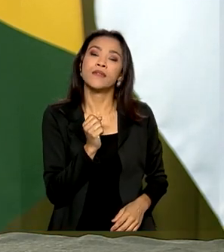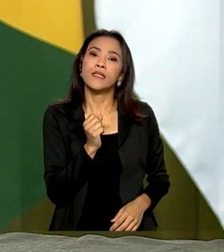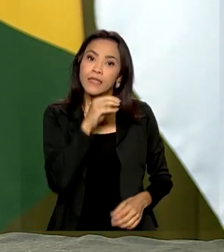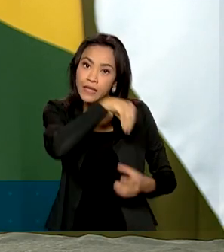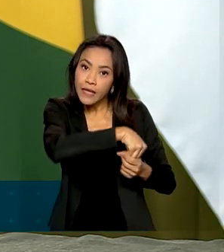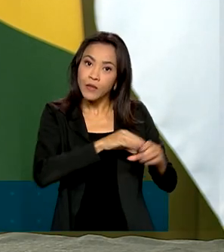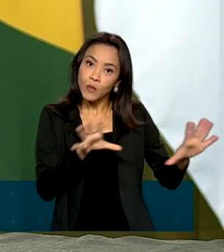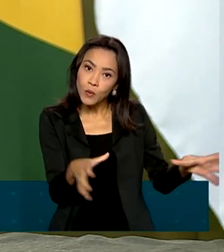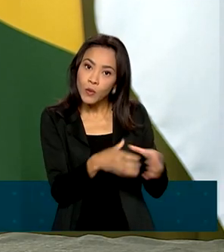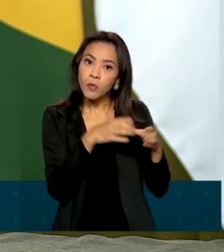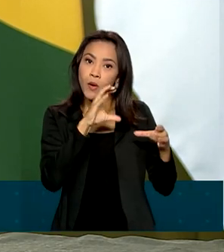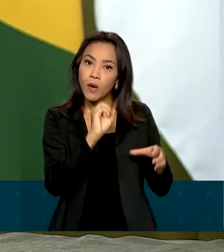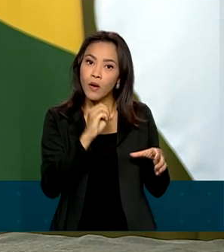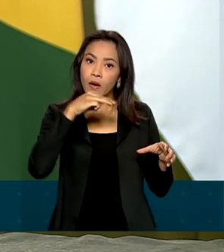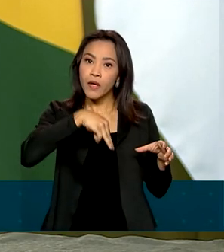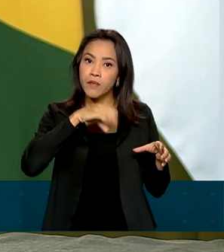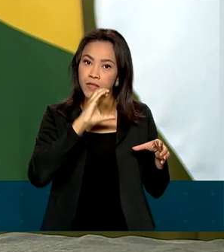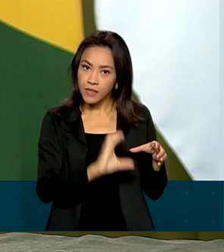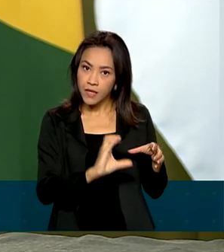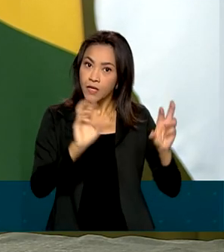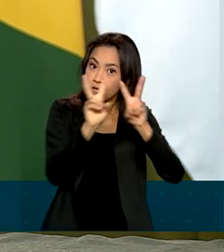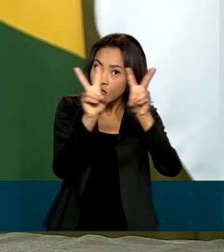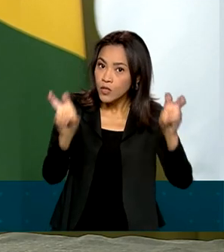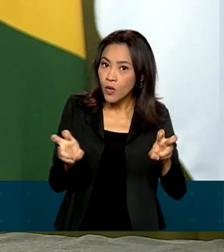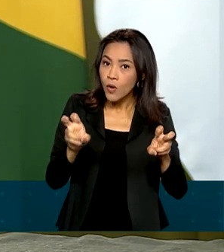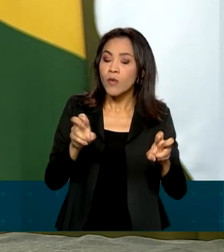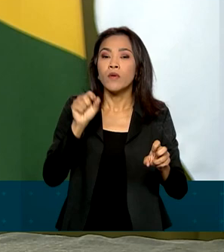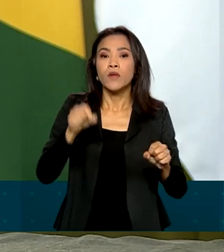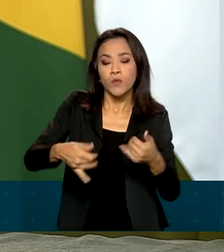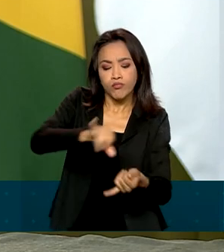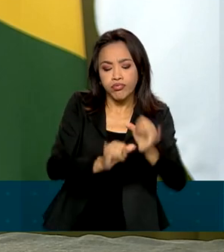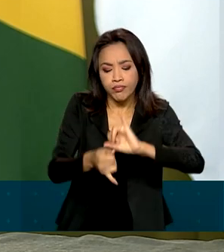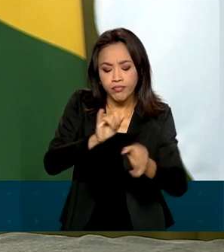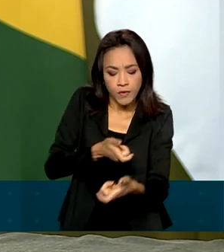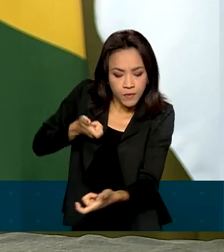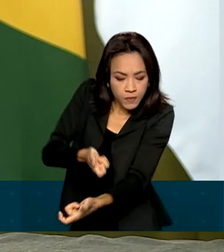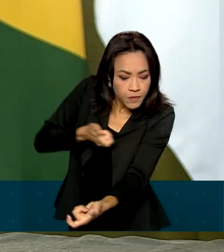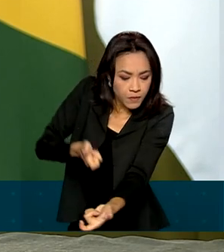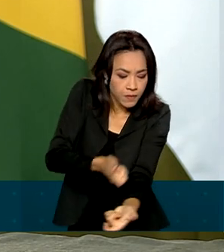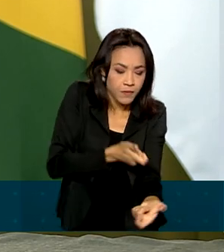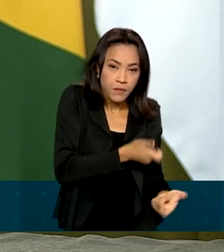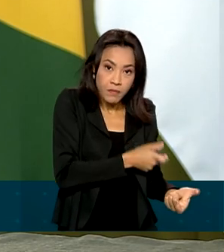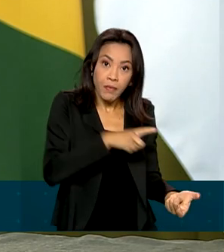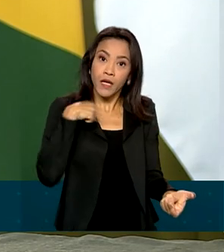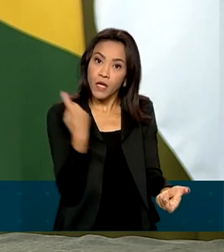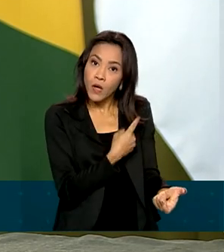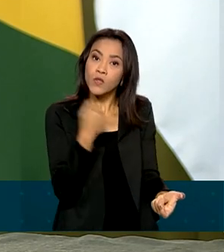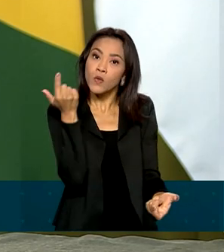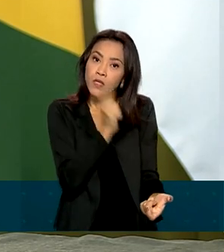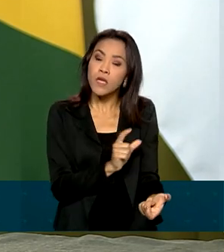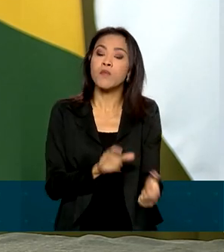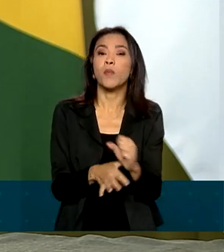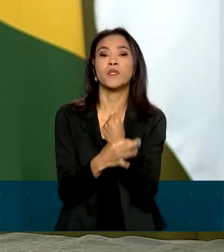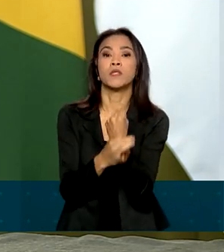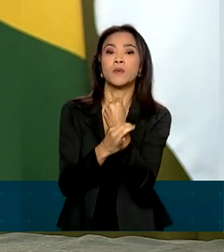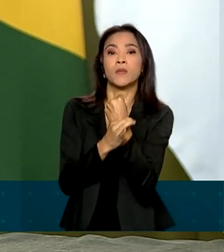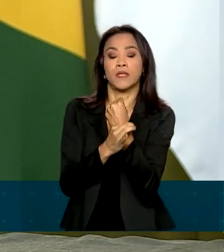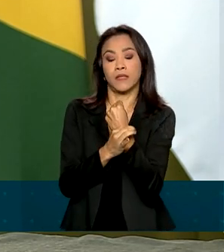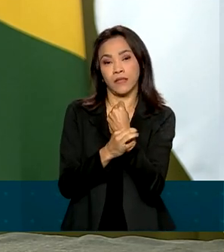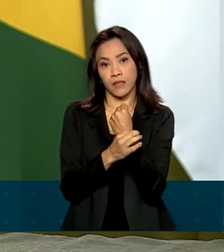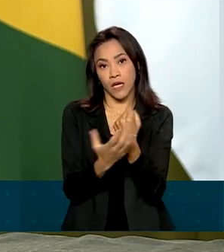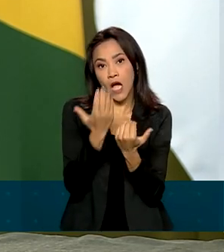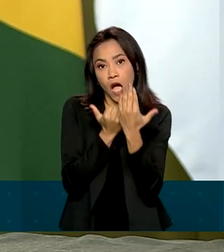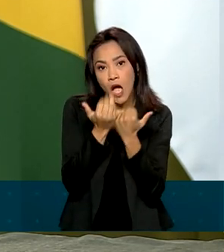sobre os fertilizantes, de maneira que, para que nós possamos contribuir para a segurança alimentar no mundo, o Brasil